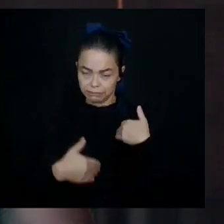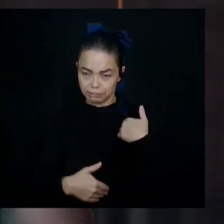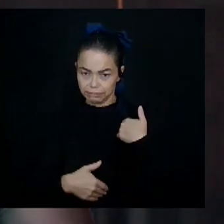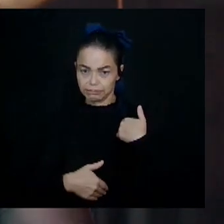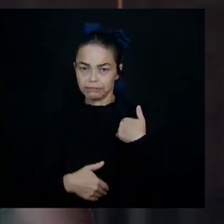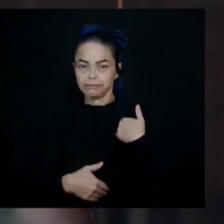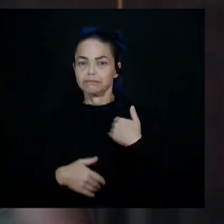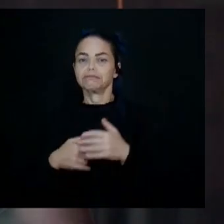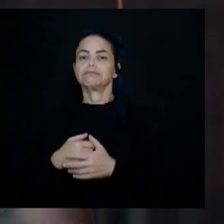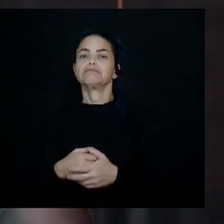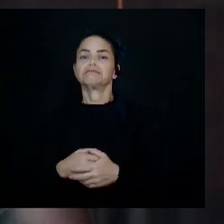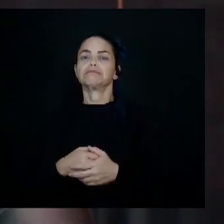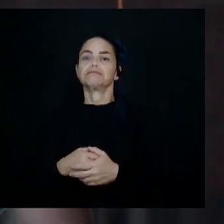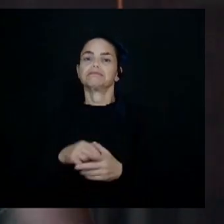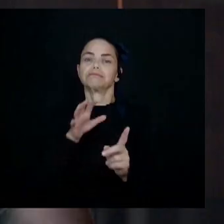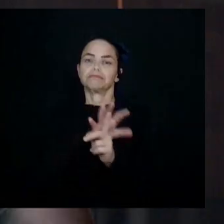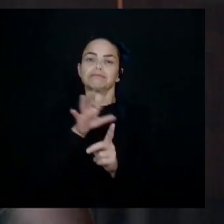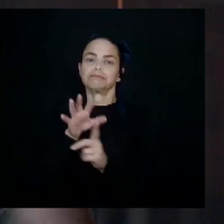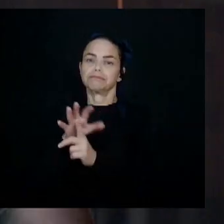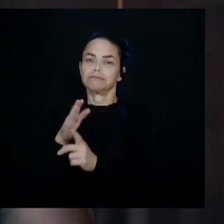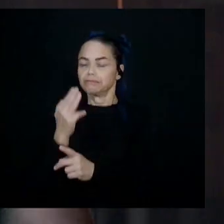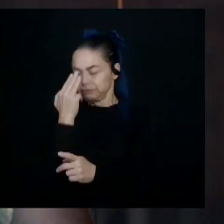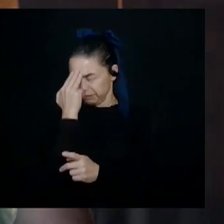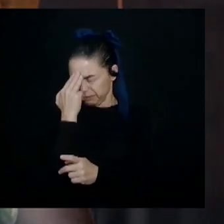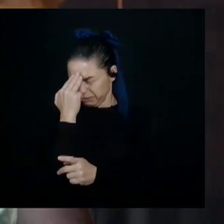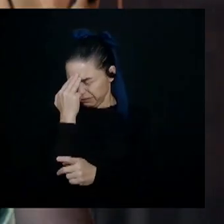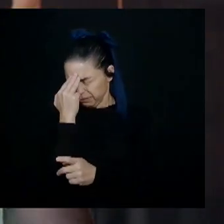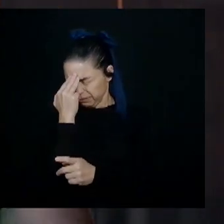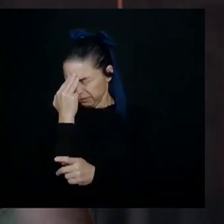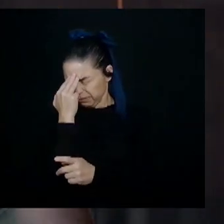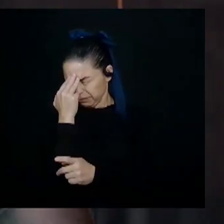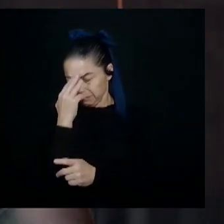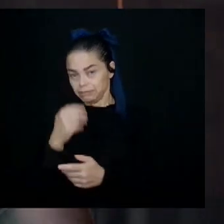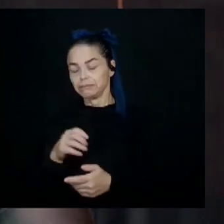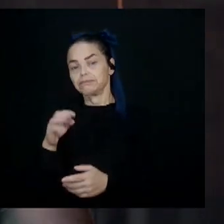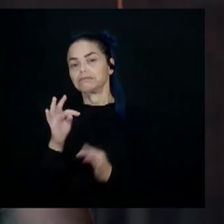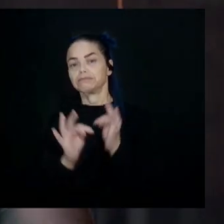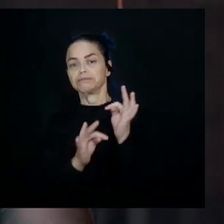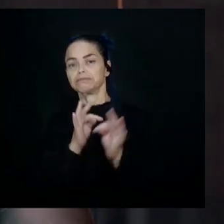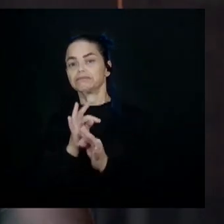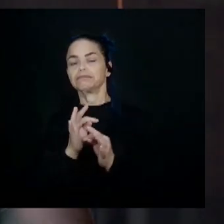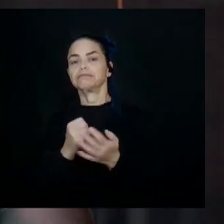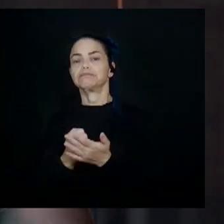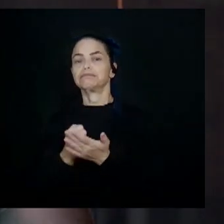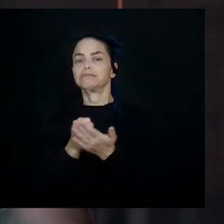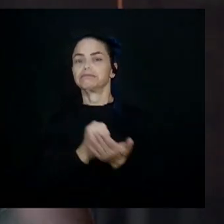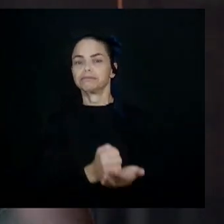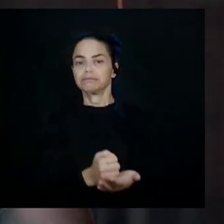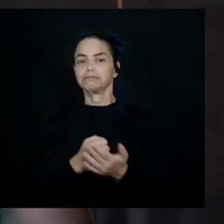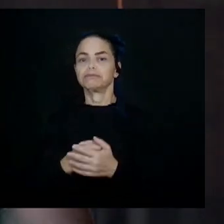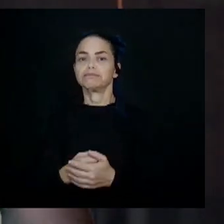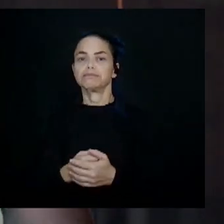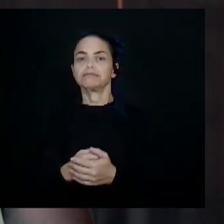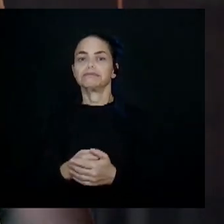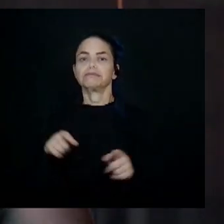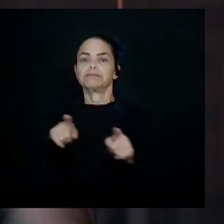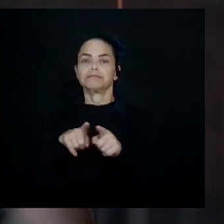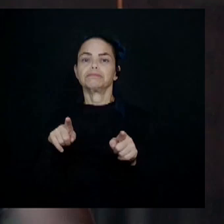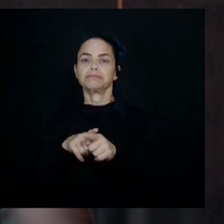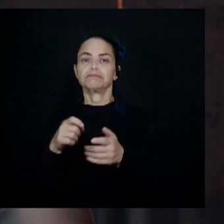que vai influenciar na mente. Ou um terapeuta ocupacional, para poder também ajudar a